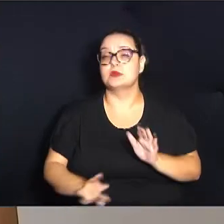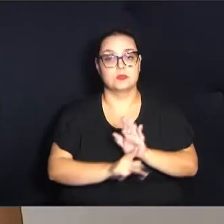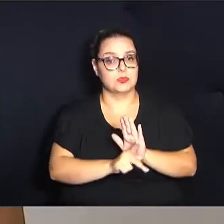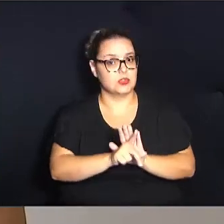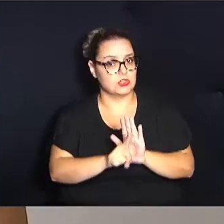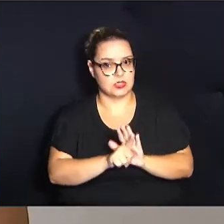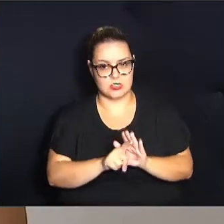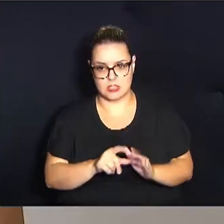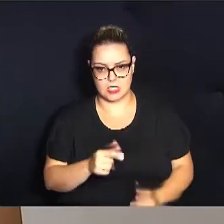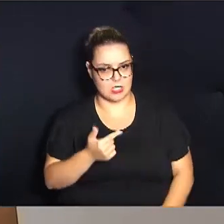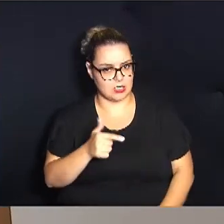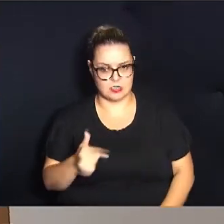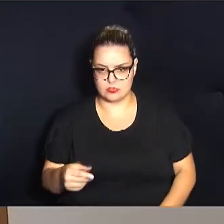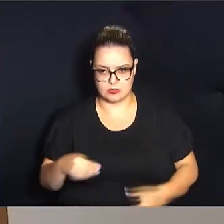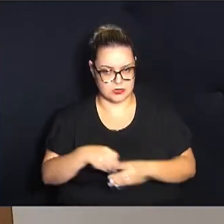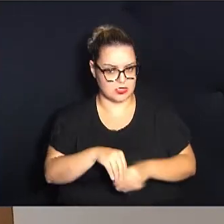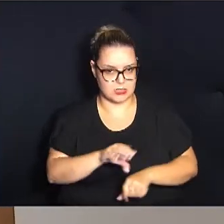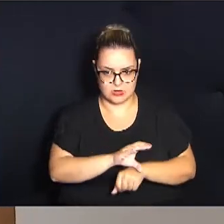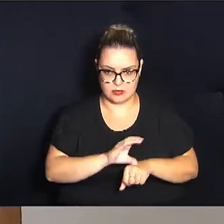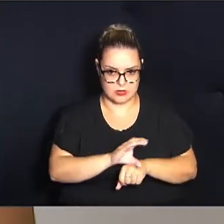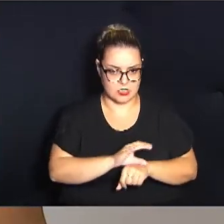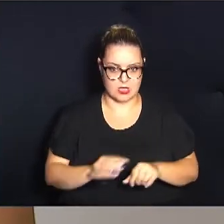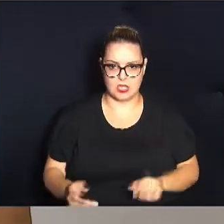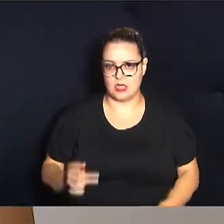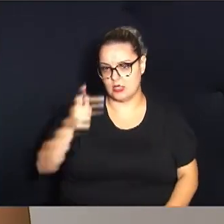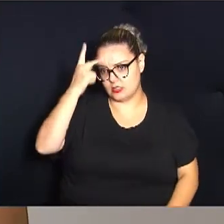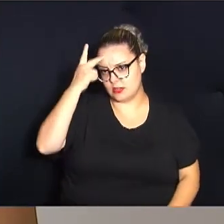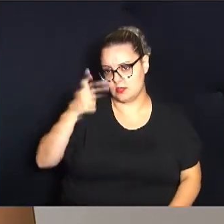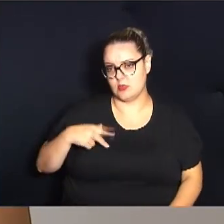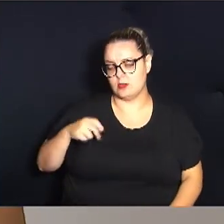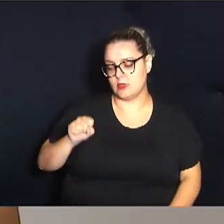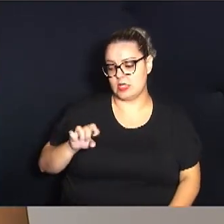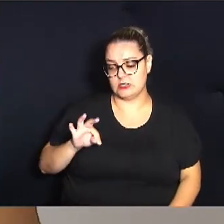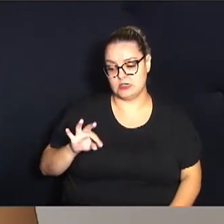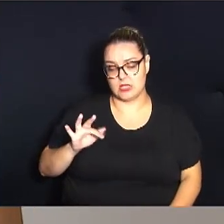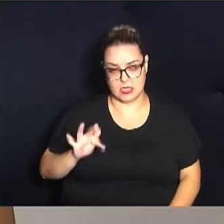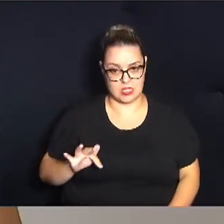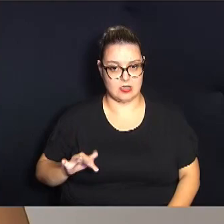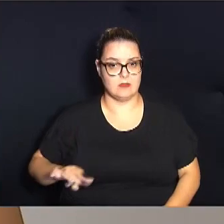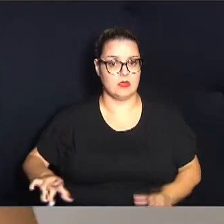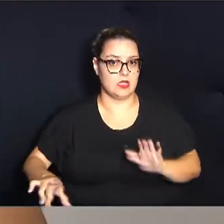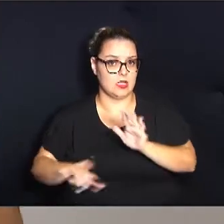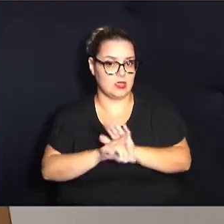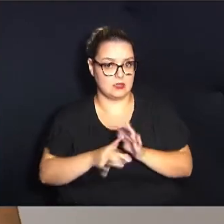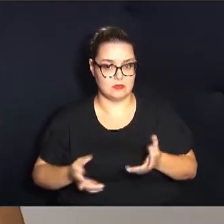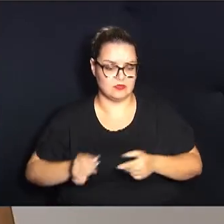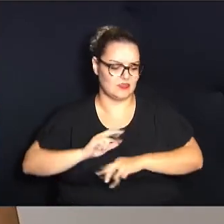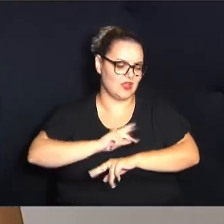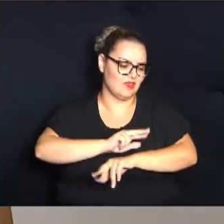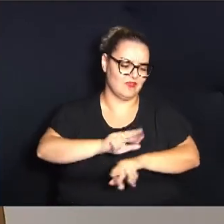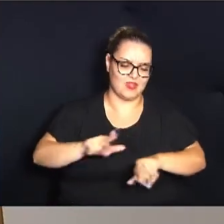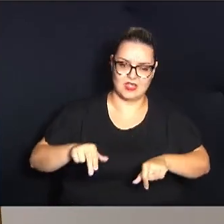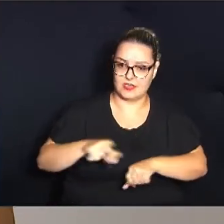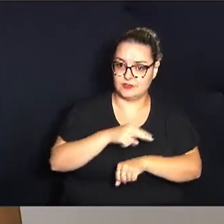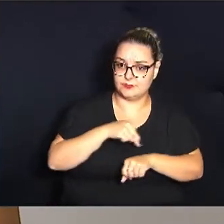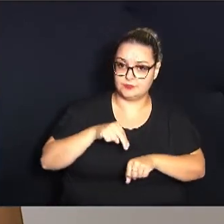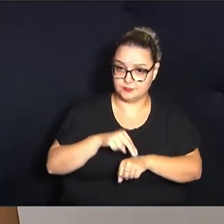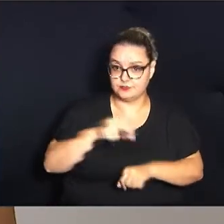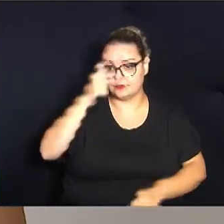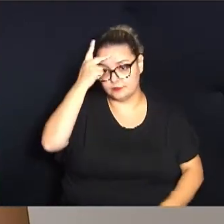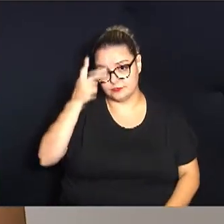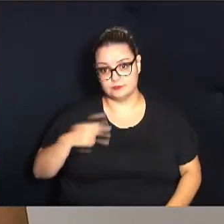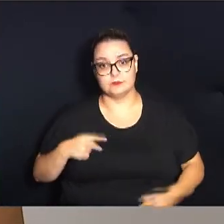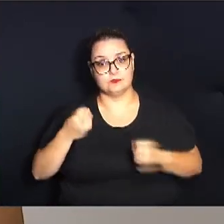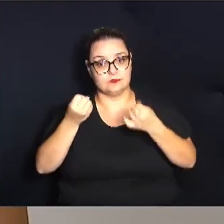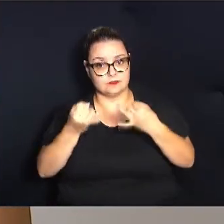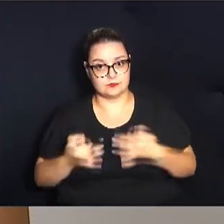totalmente inconstitucional, né? Porque até o próprio STF, a legislação nacional, a farta legislação nacional e a própria orientação